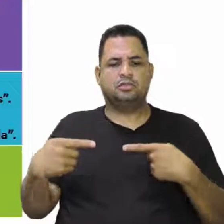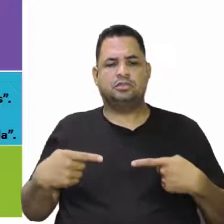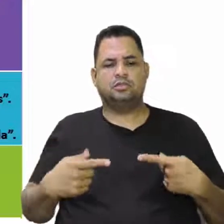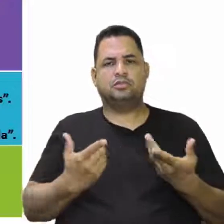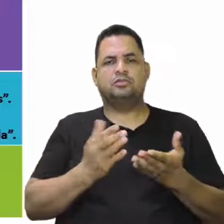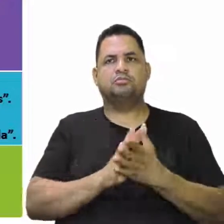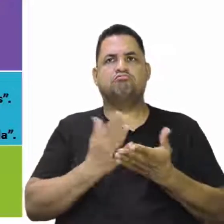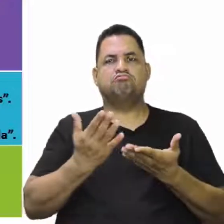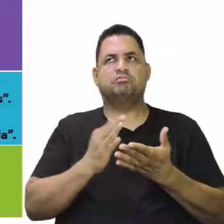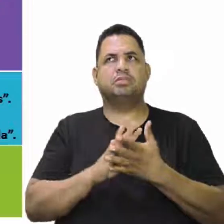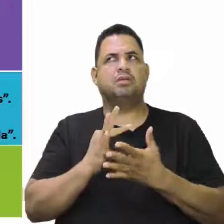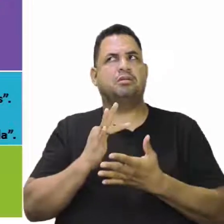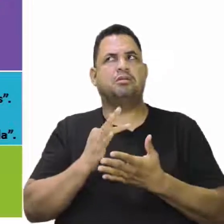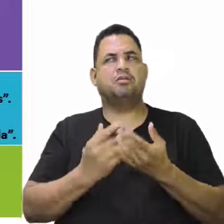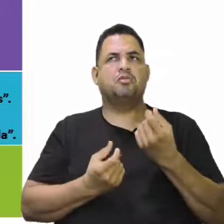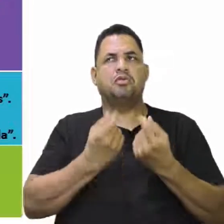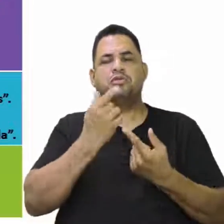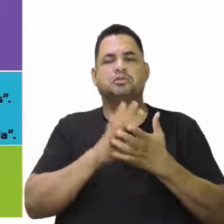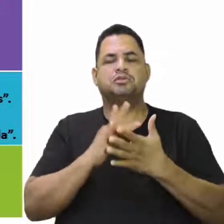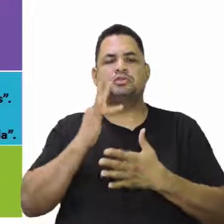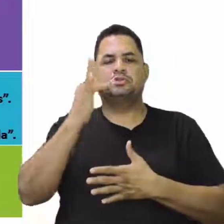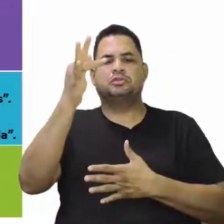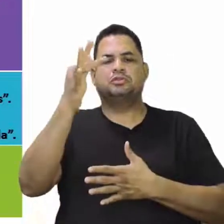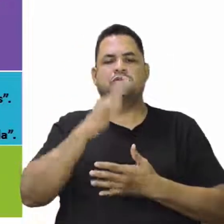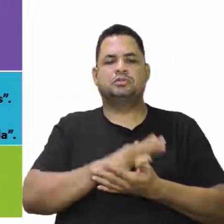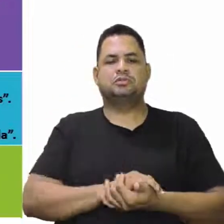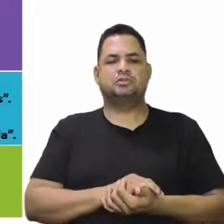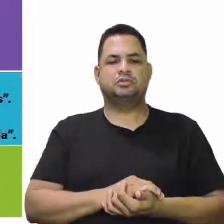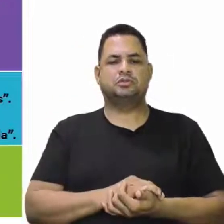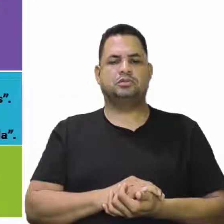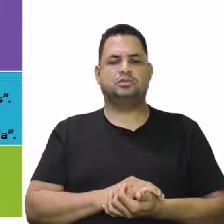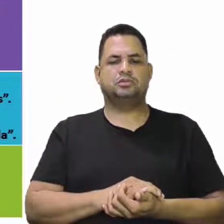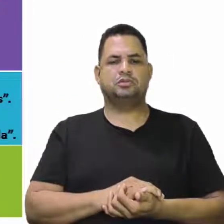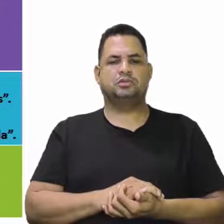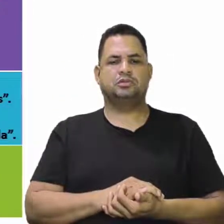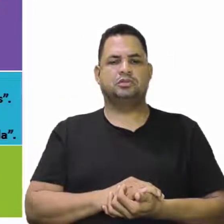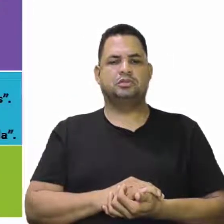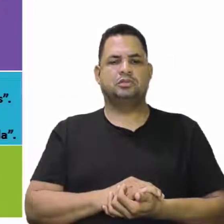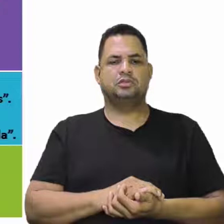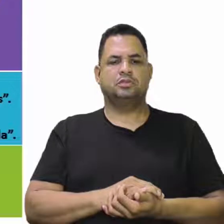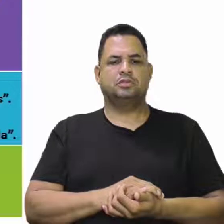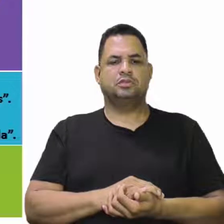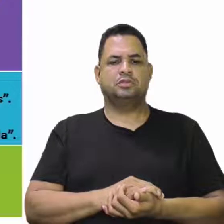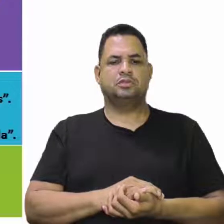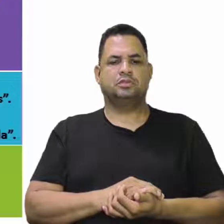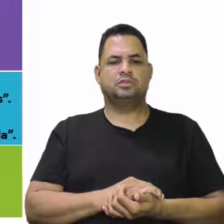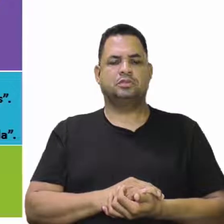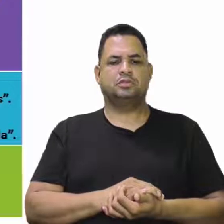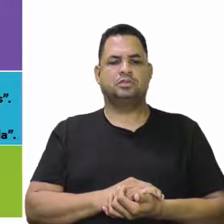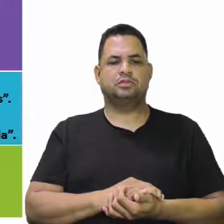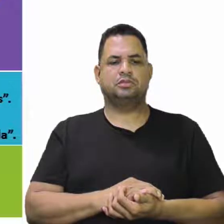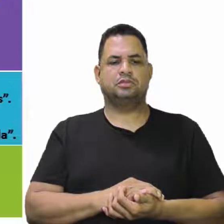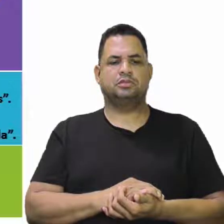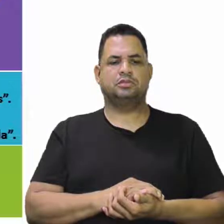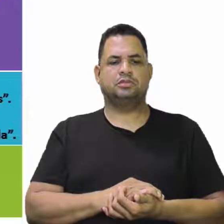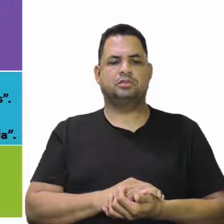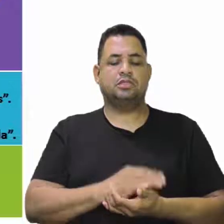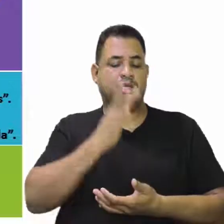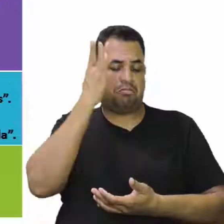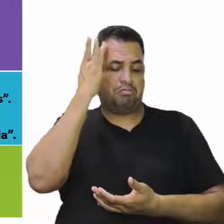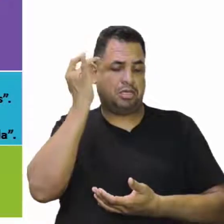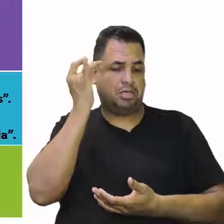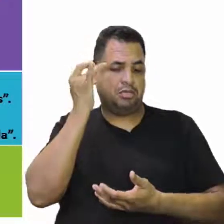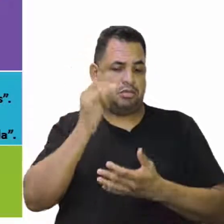do futuro. Mañana almuerzas com tu família en el campo.